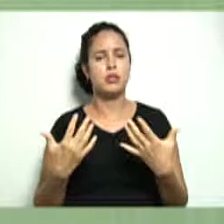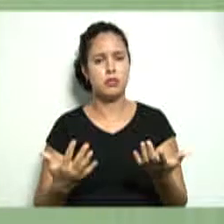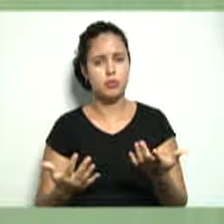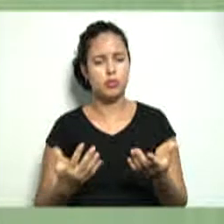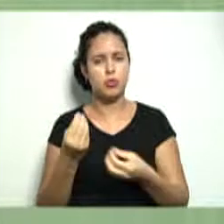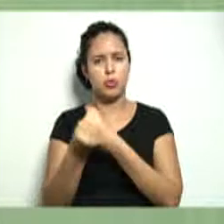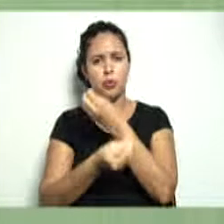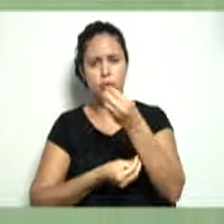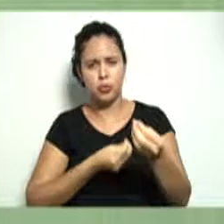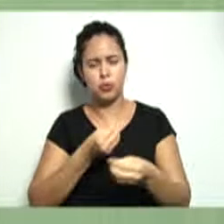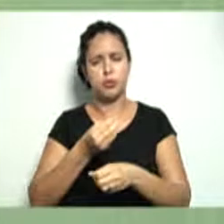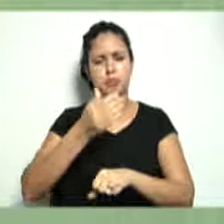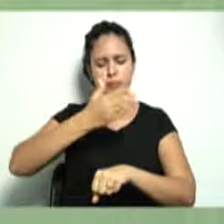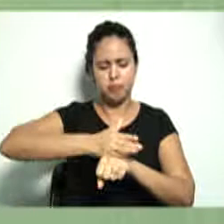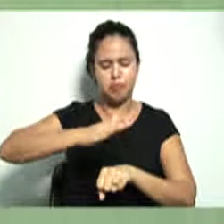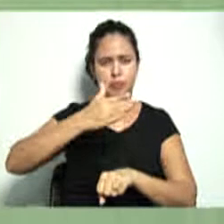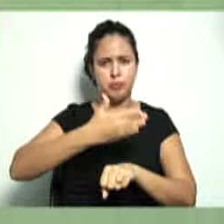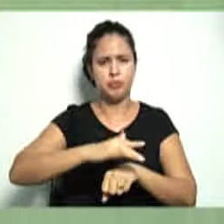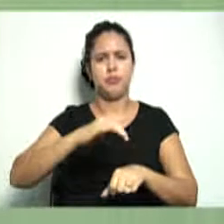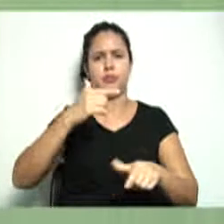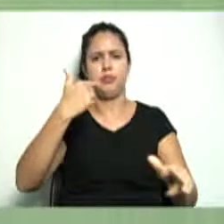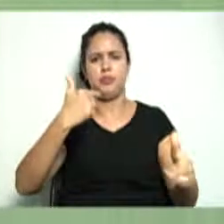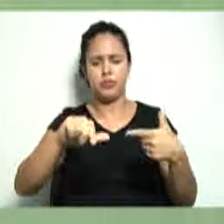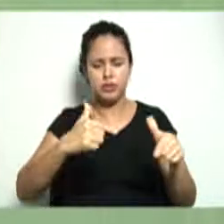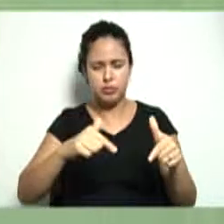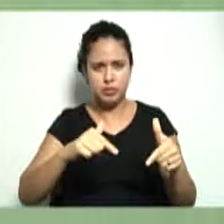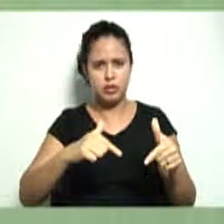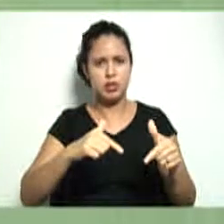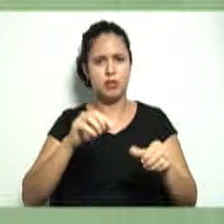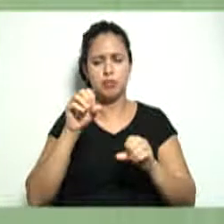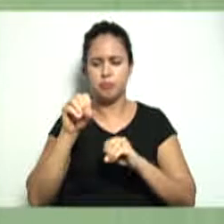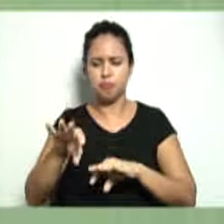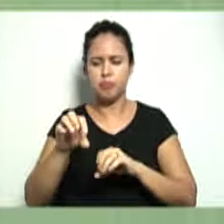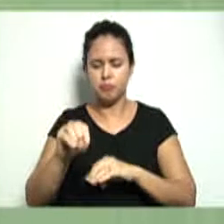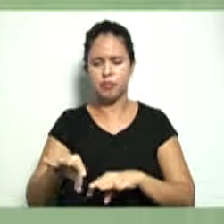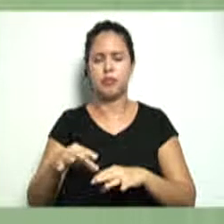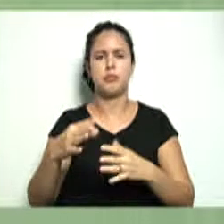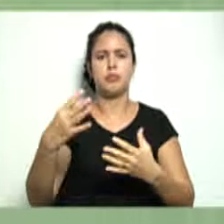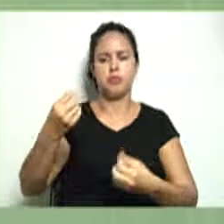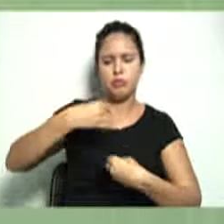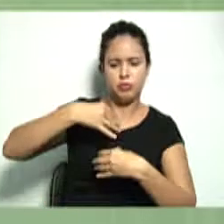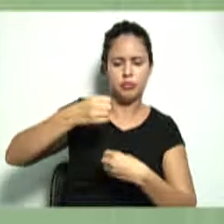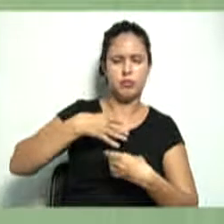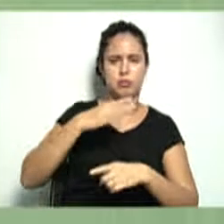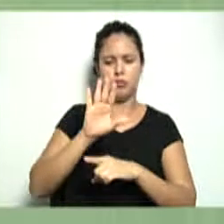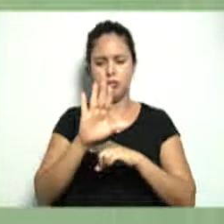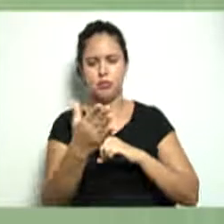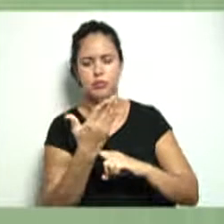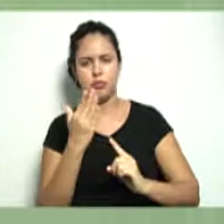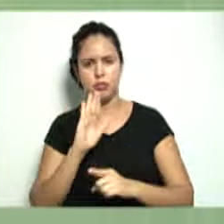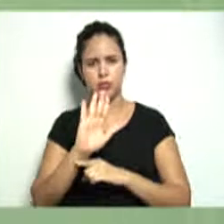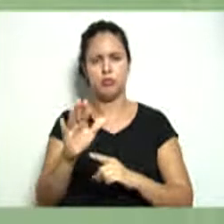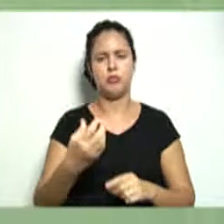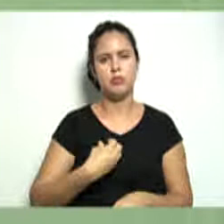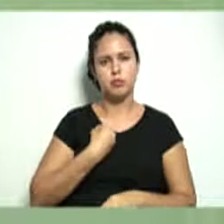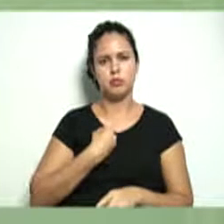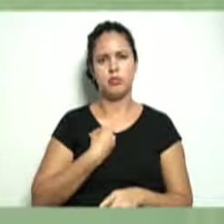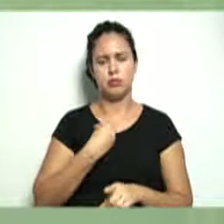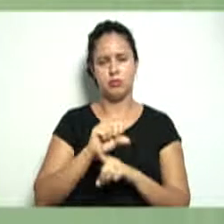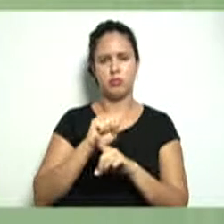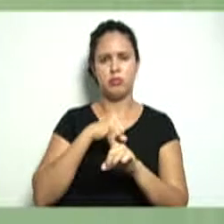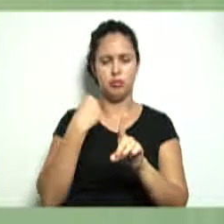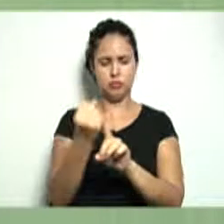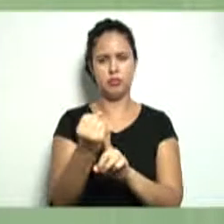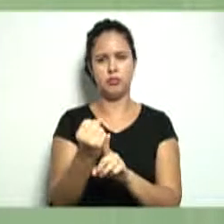forma prática dos homens ensinarem uns aos outros a viverem em sociedade é a